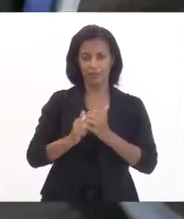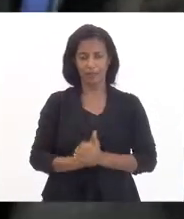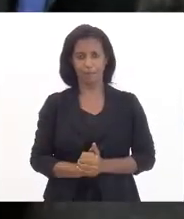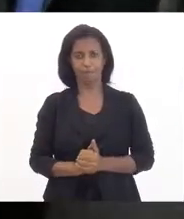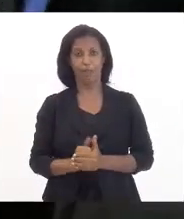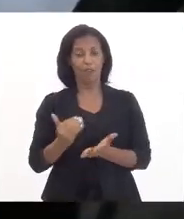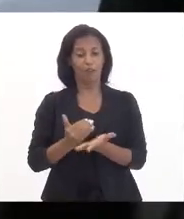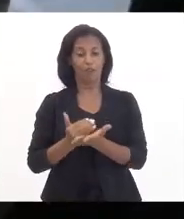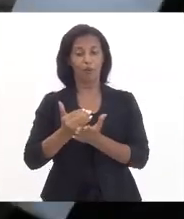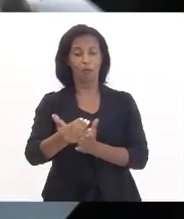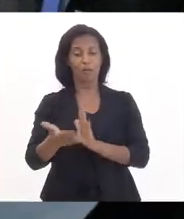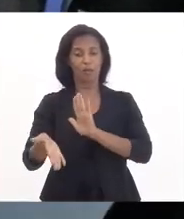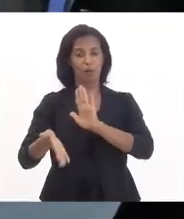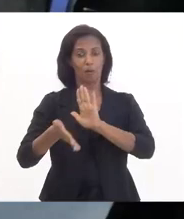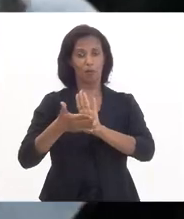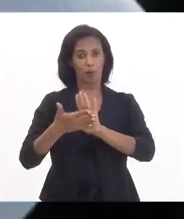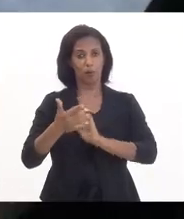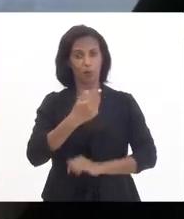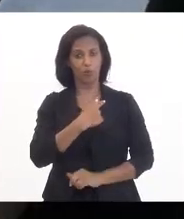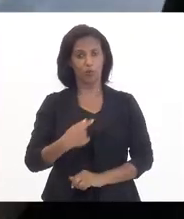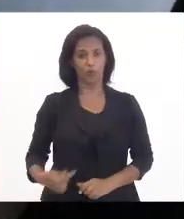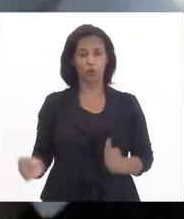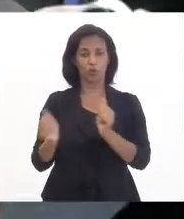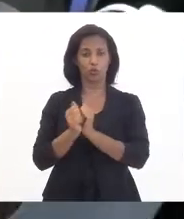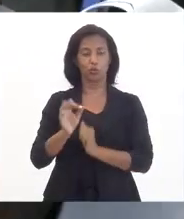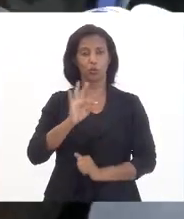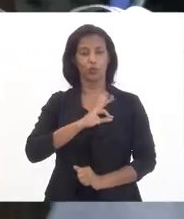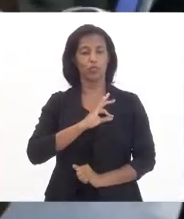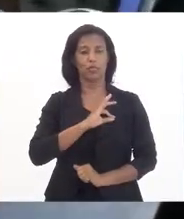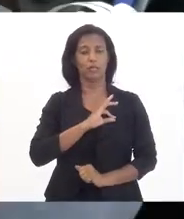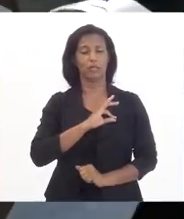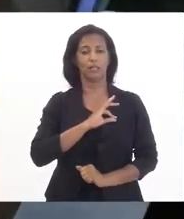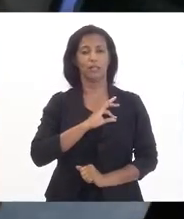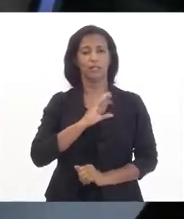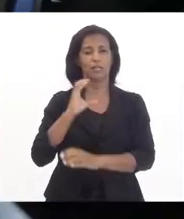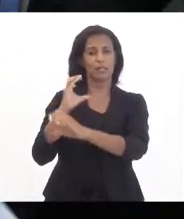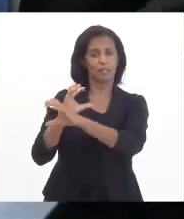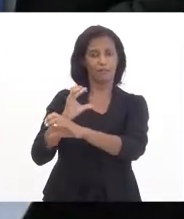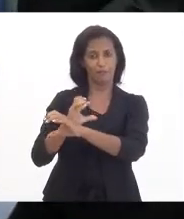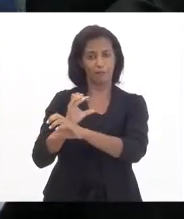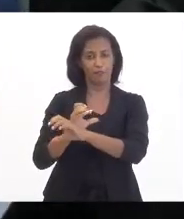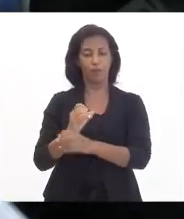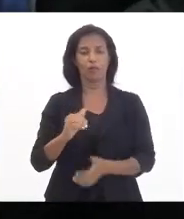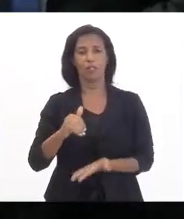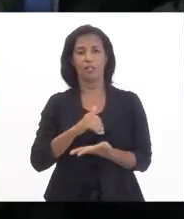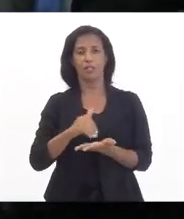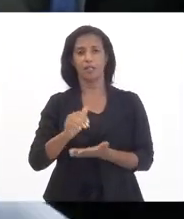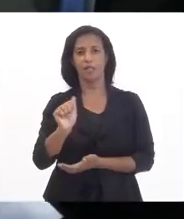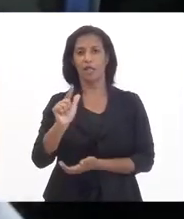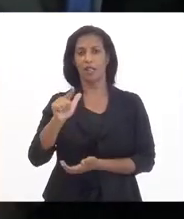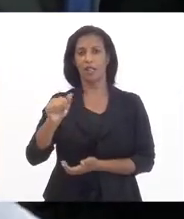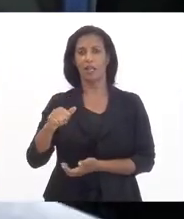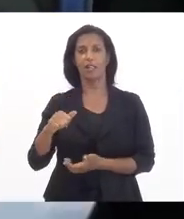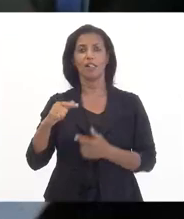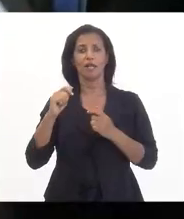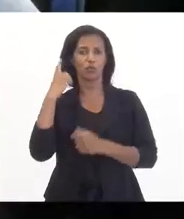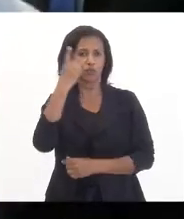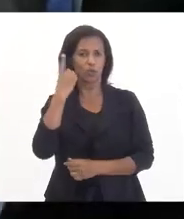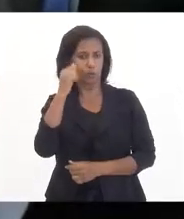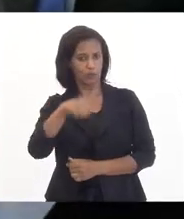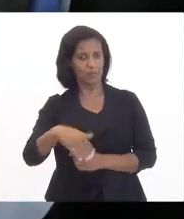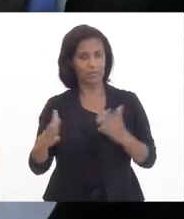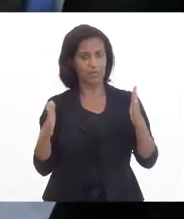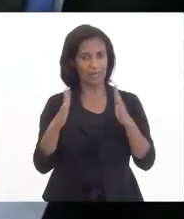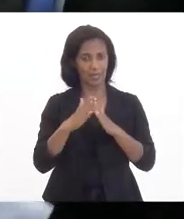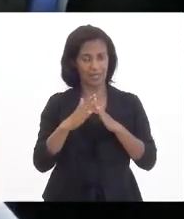de negociação proposta pelo governador com a Polícia Civil, secretário Alain, os parlamentares, esta casa e os